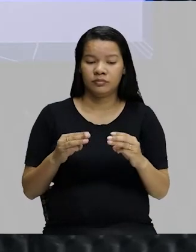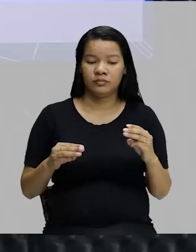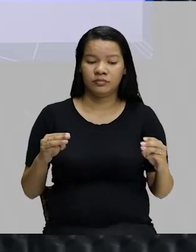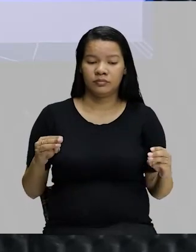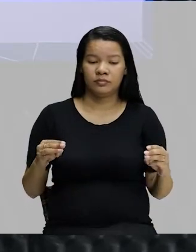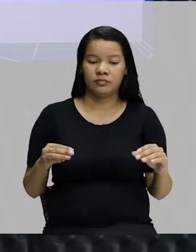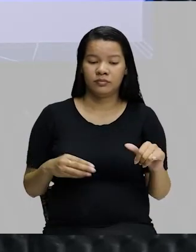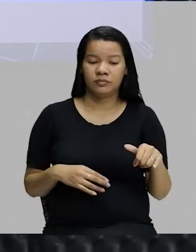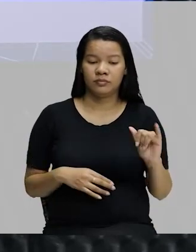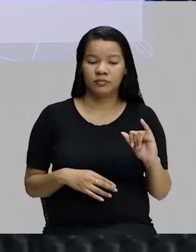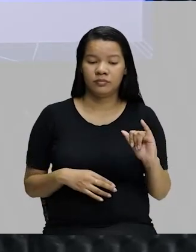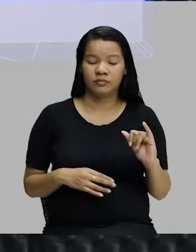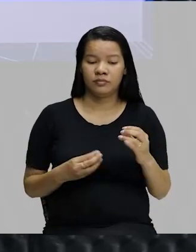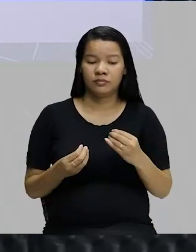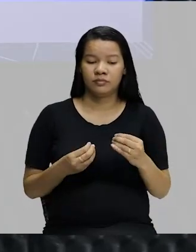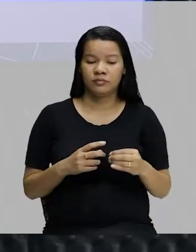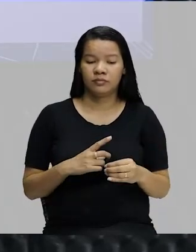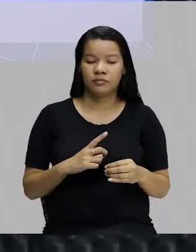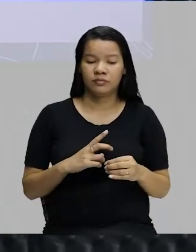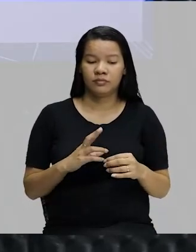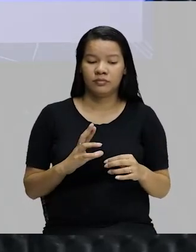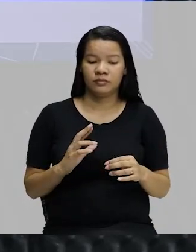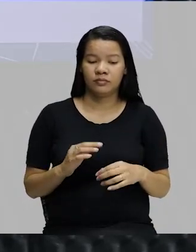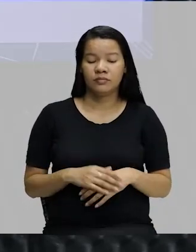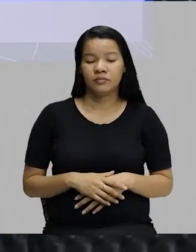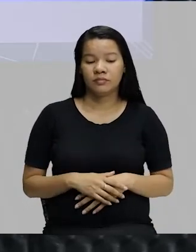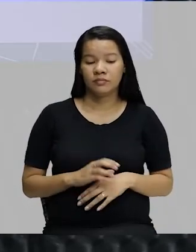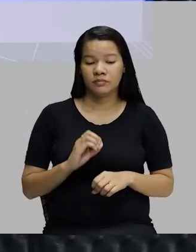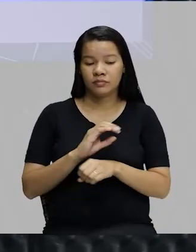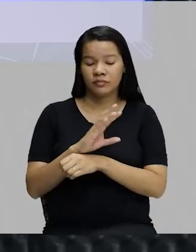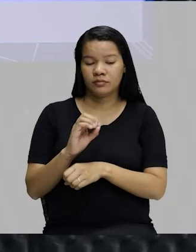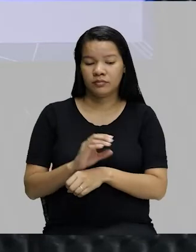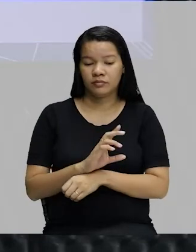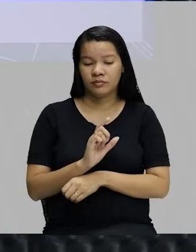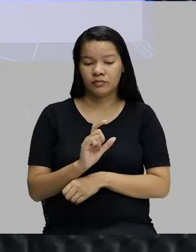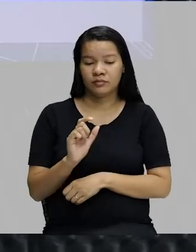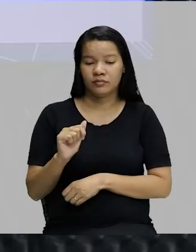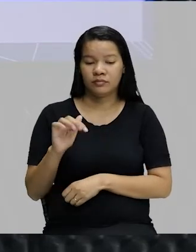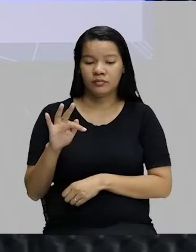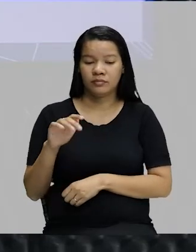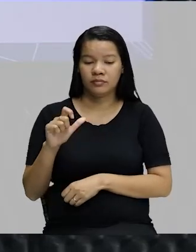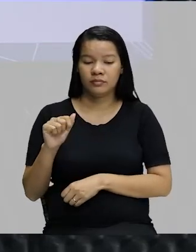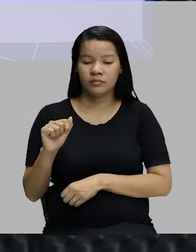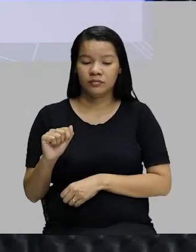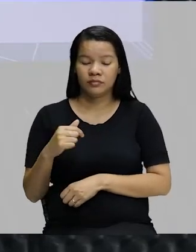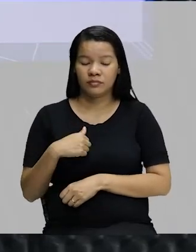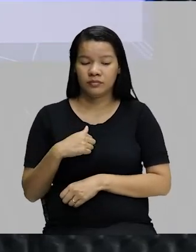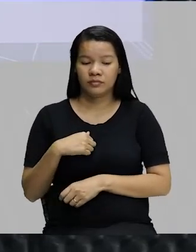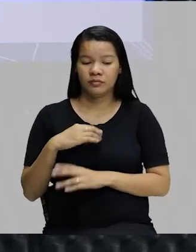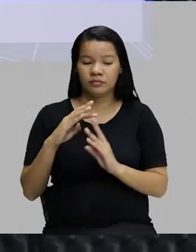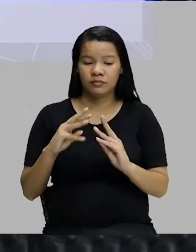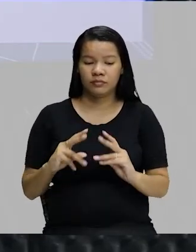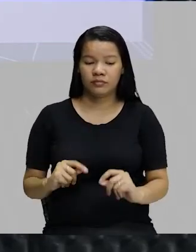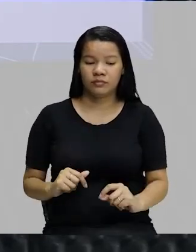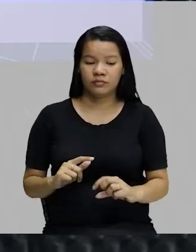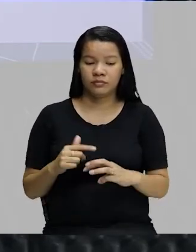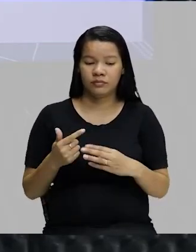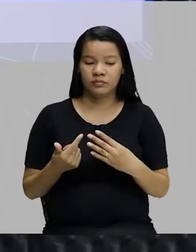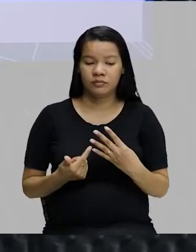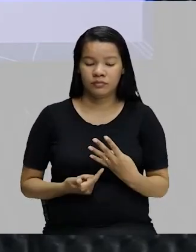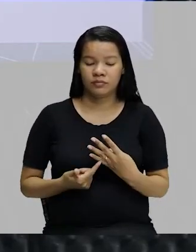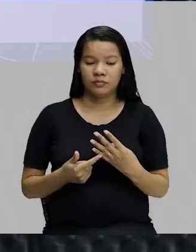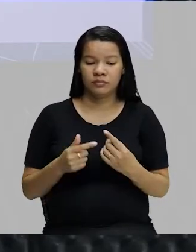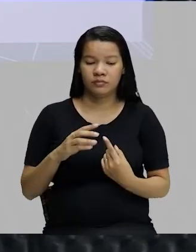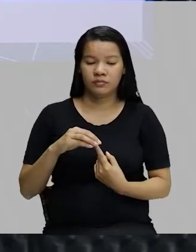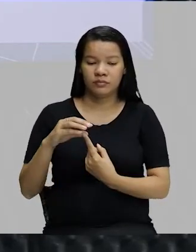nuclídeo Y, como houve a emissão de uma partícula alfa, eu vou diminuir em 4 unidades a massa atômica.